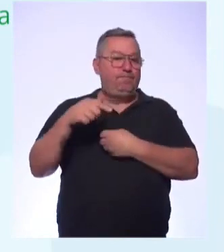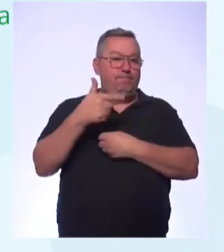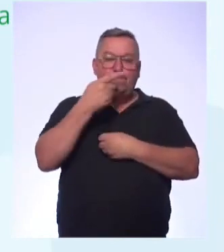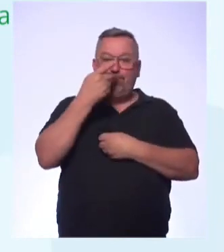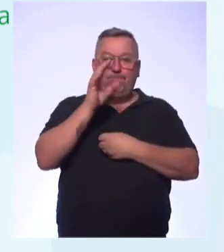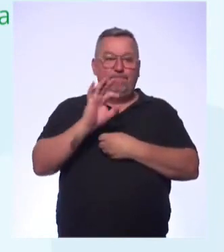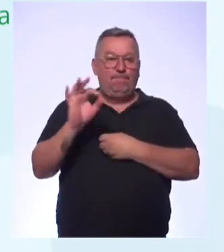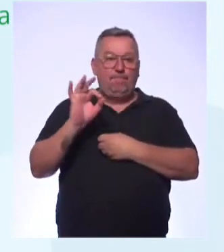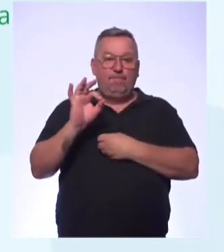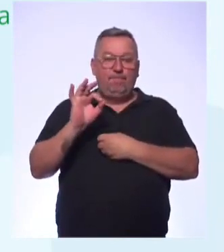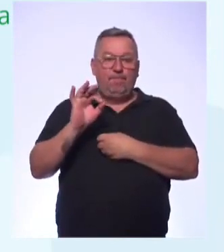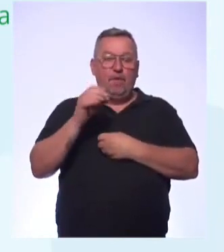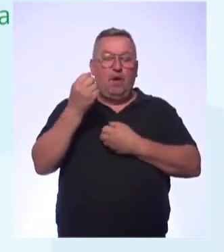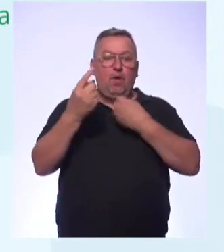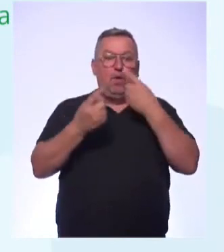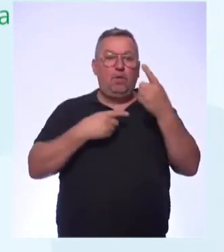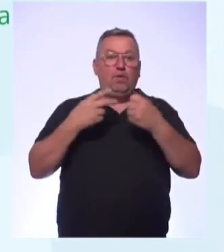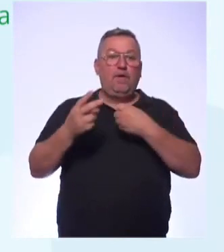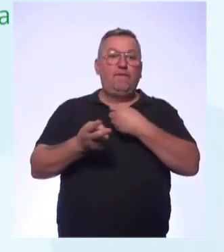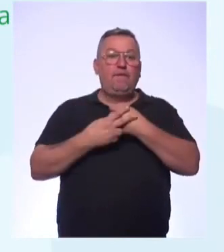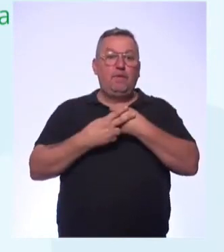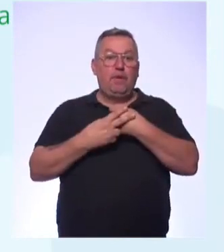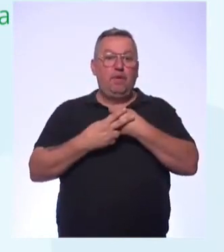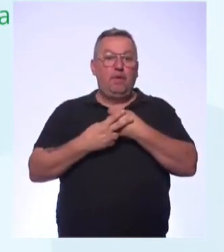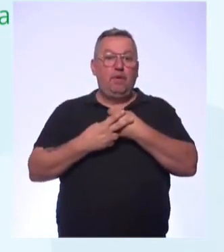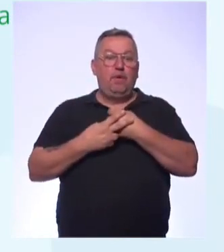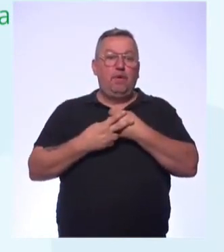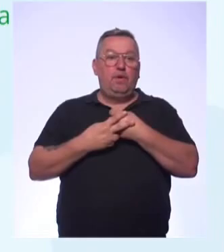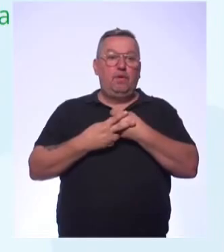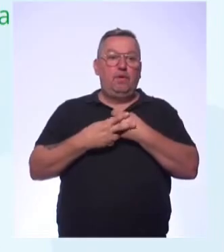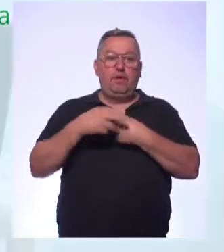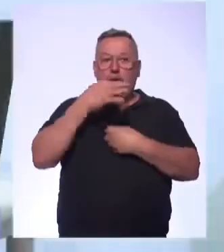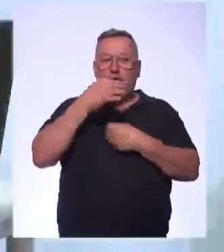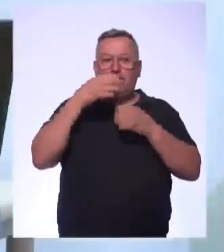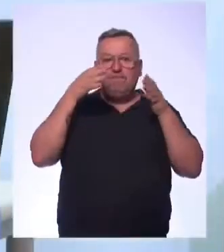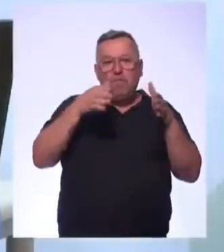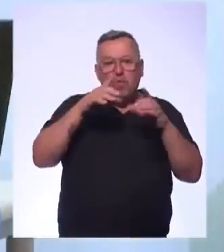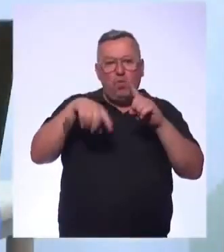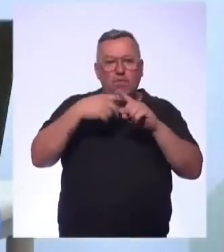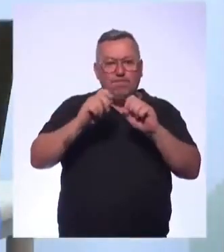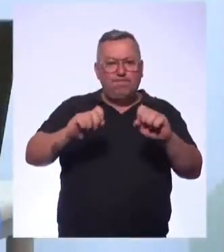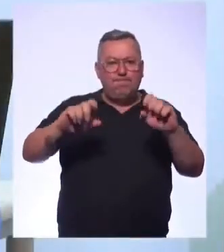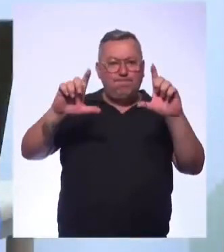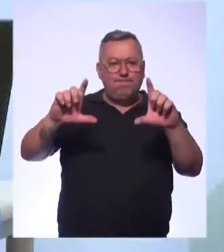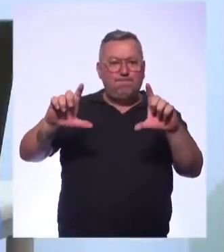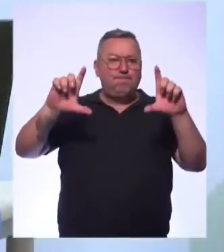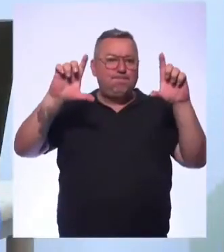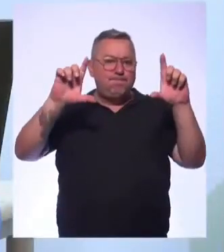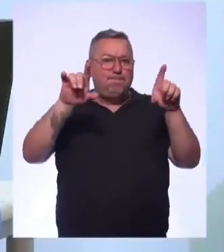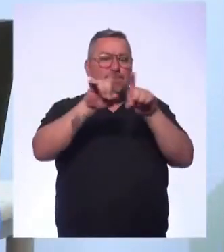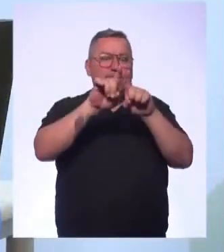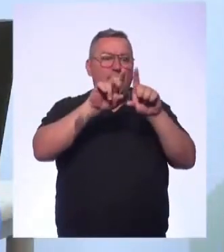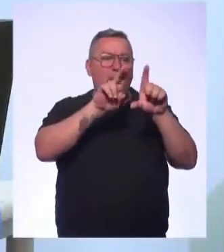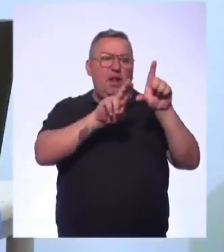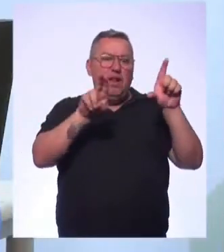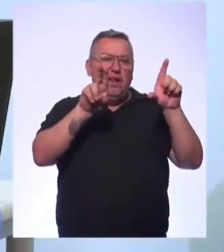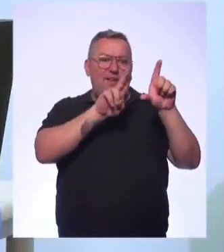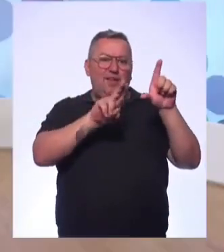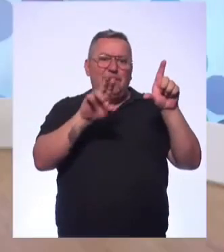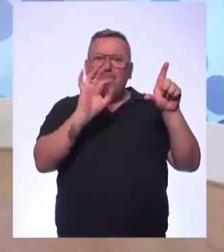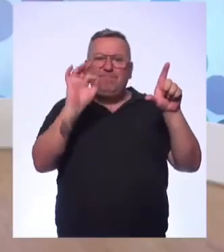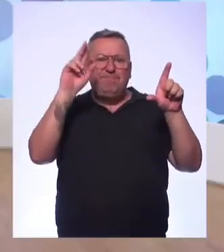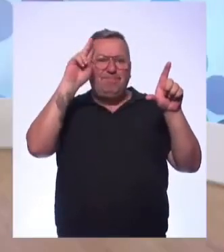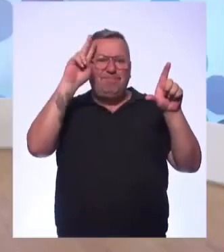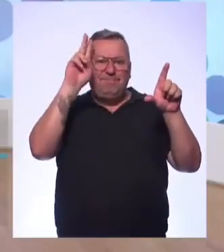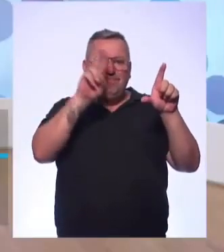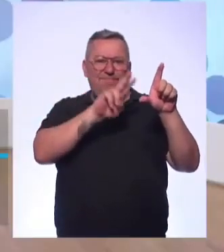a trabalhar na aula passada algum texto verbal, né, Andréia? A gente focou mais nas imagens mesmo. E também tivemos a legenda. Ninguém lembrou da legenda. A